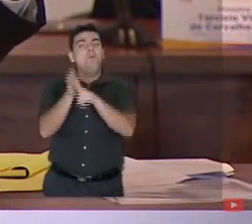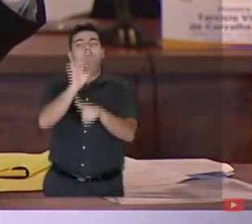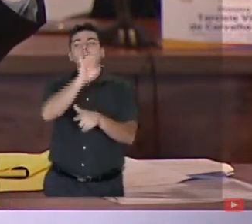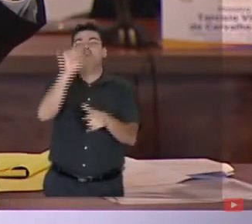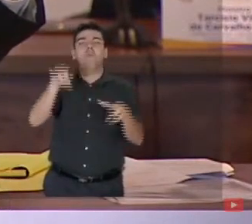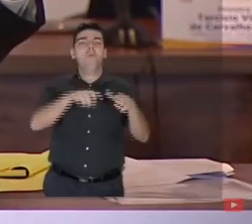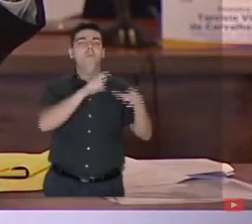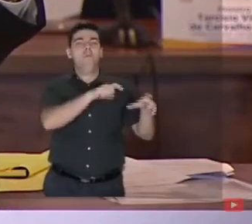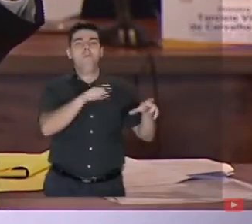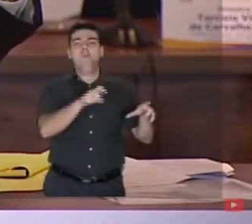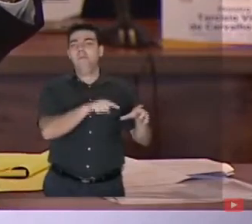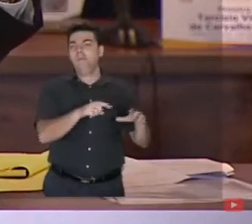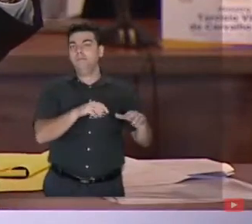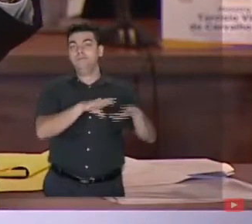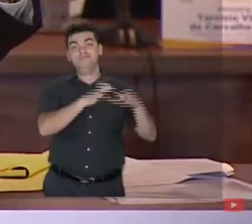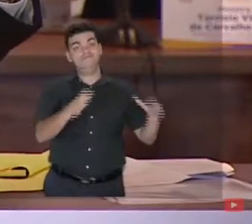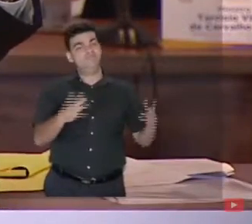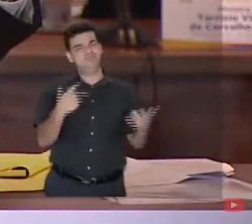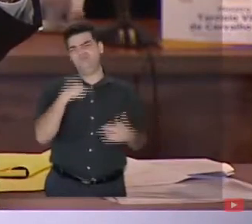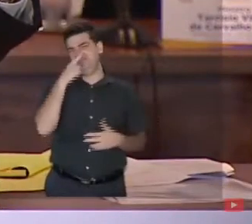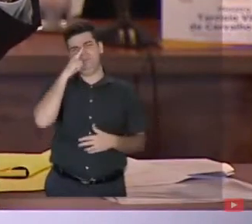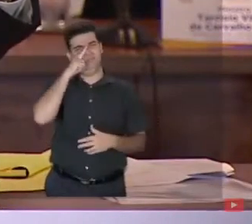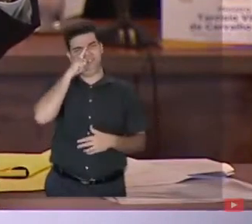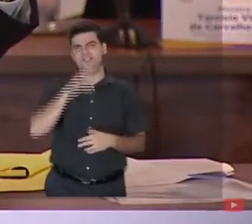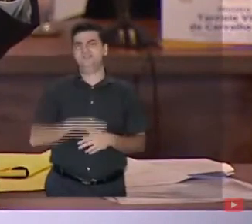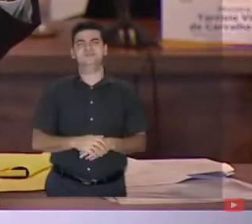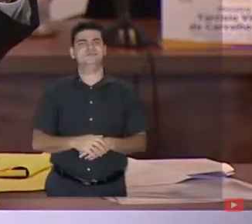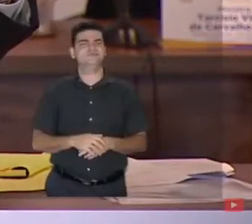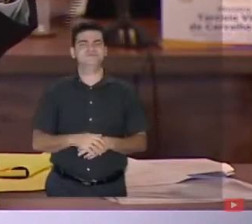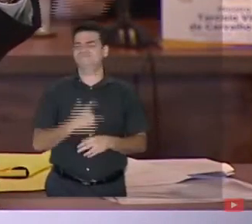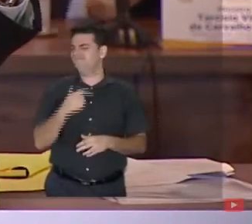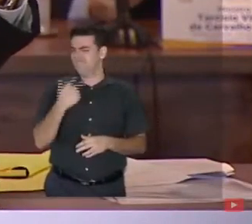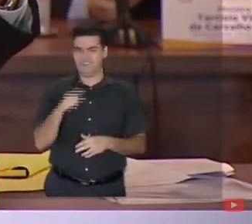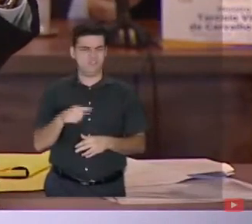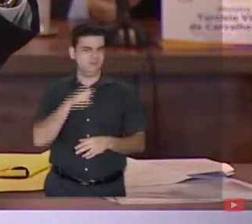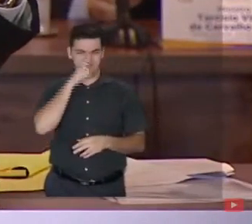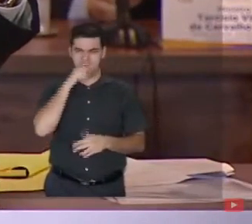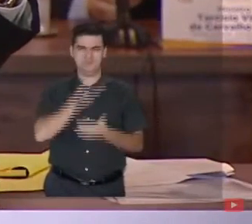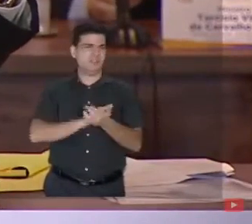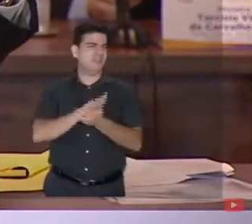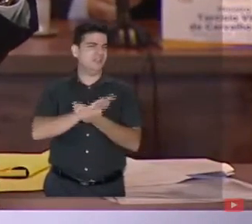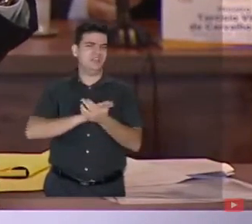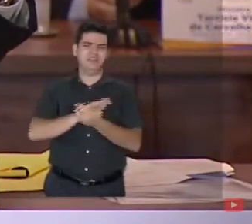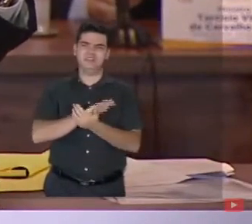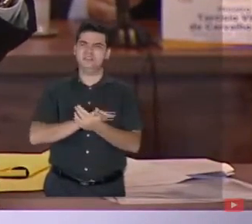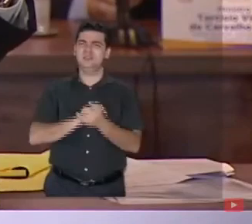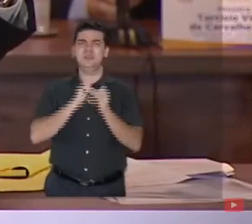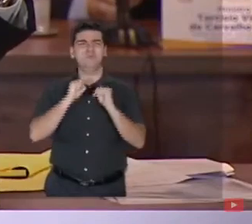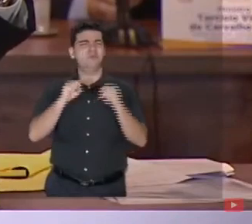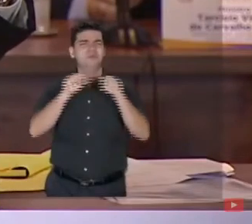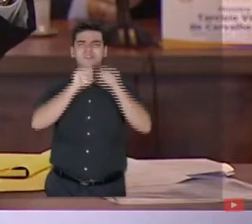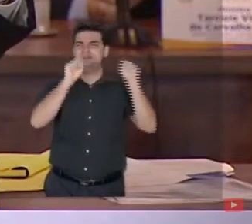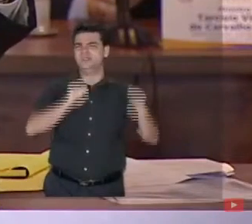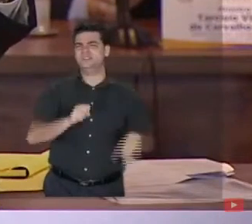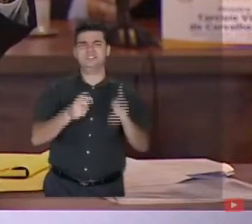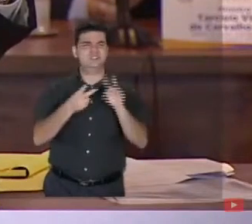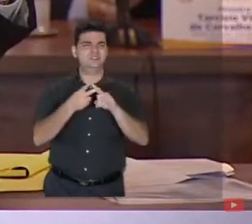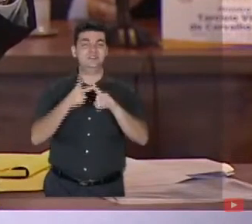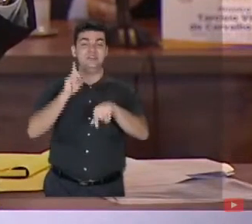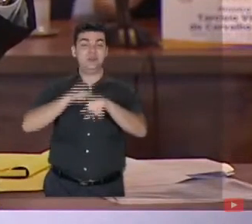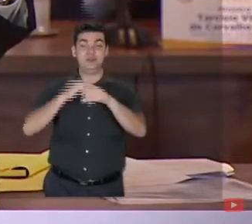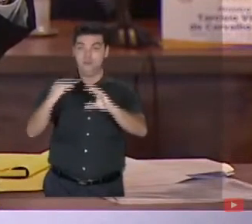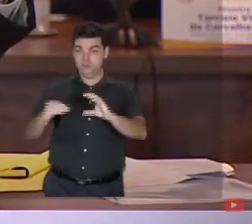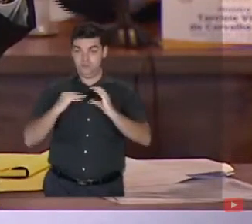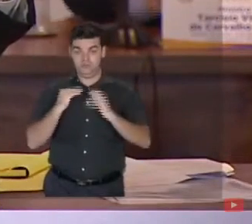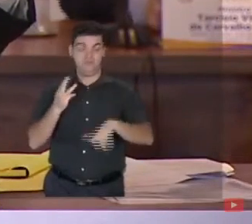urnas. Portanto, não há risco de se adulterar, seja no trajeto, seja no sistema do Supremo,